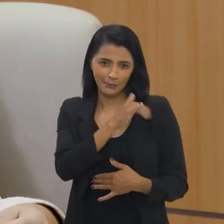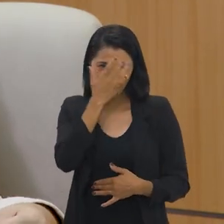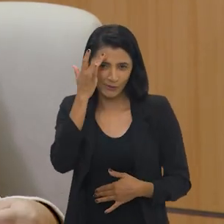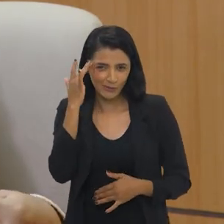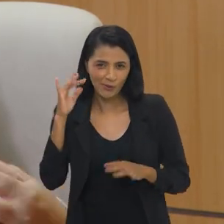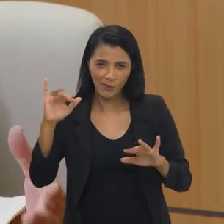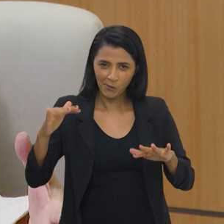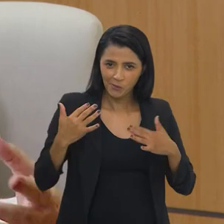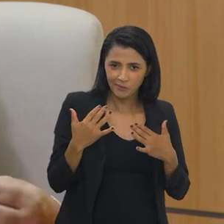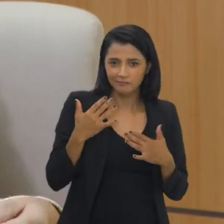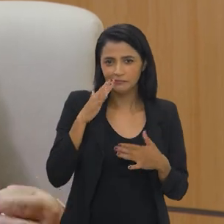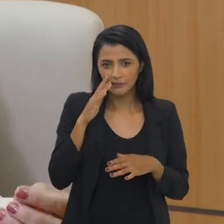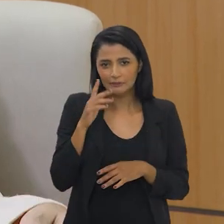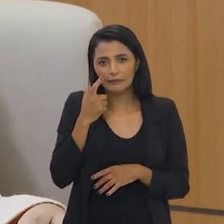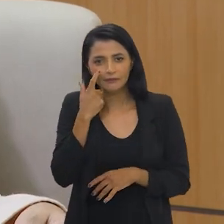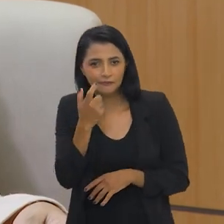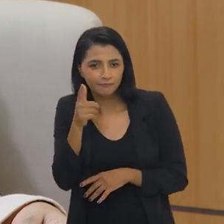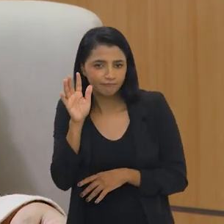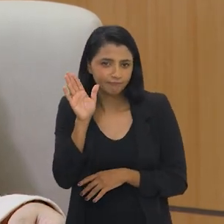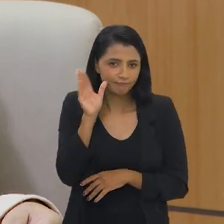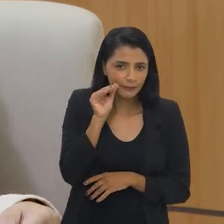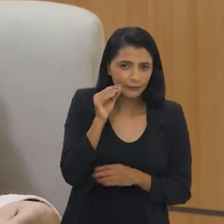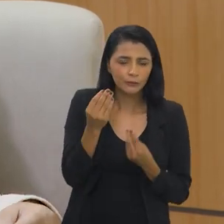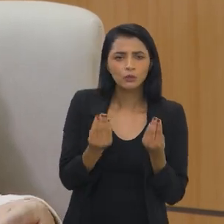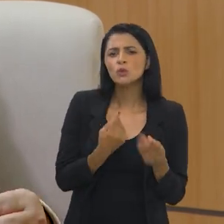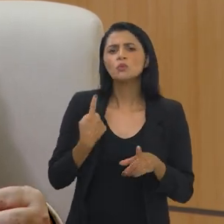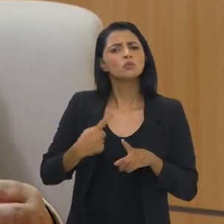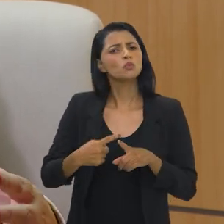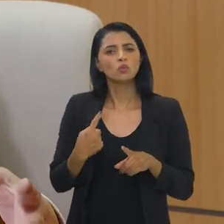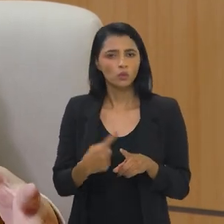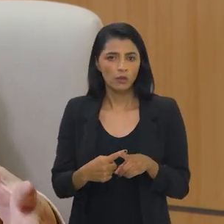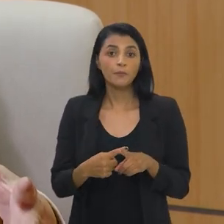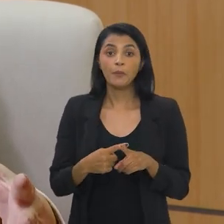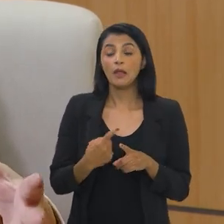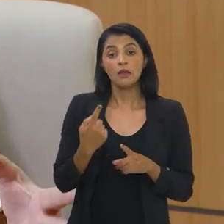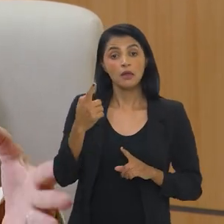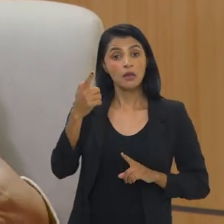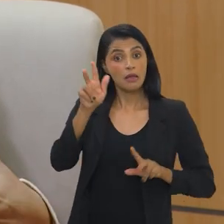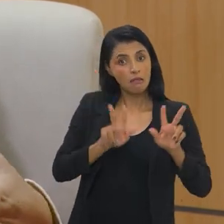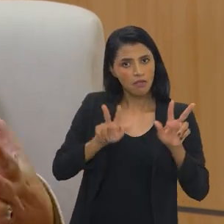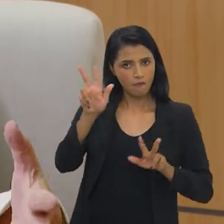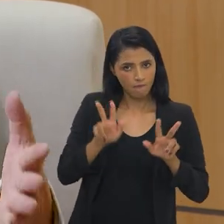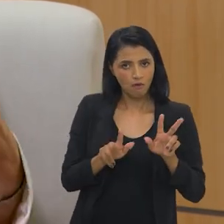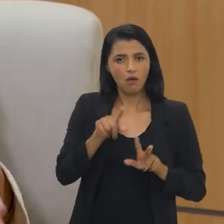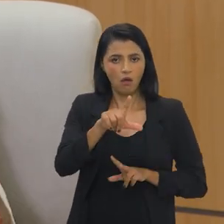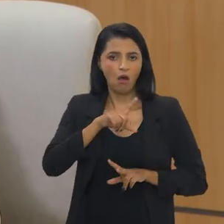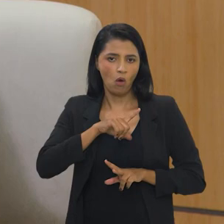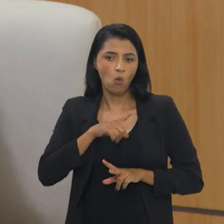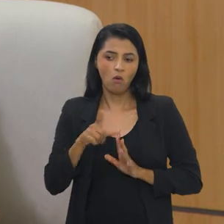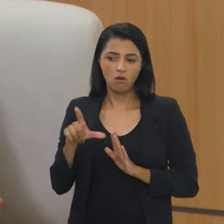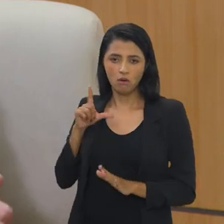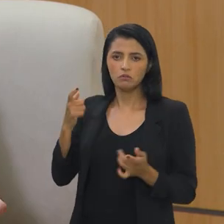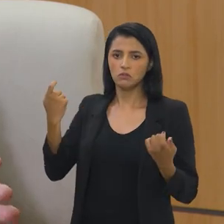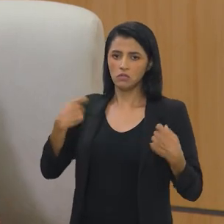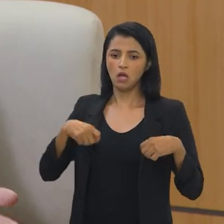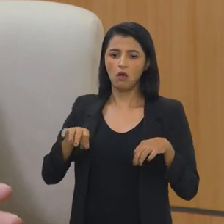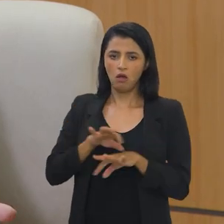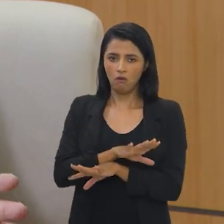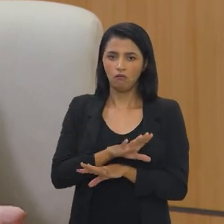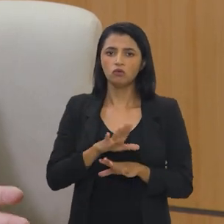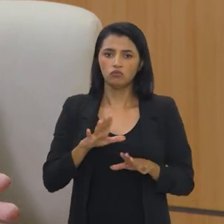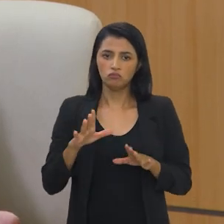isso para os ouvintes para quem tá nos assistindo porque No Carnaval nós já precisamos estar